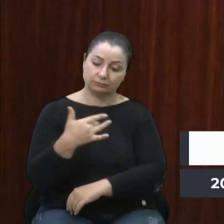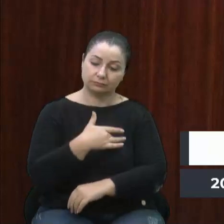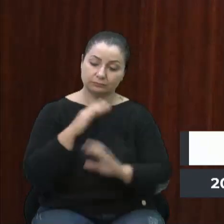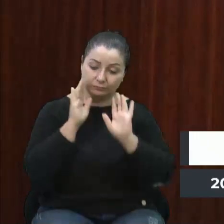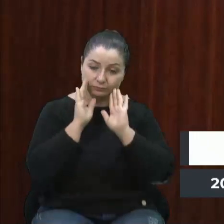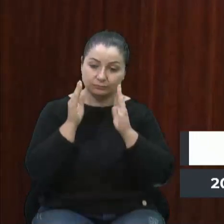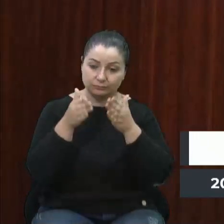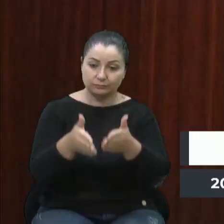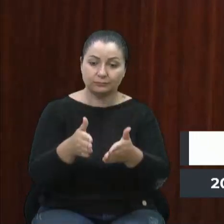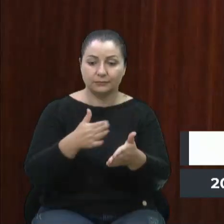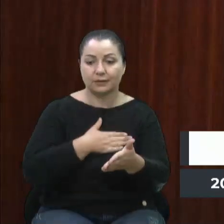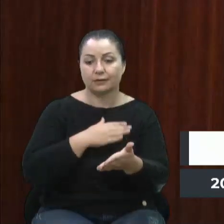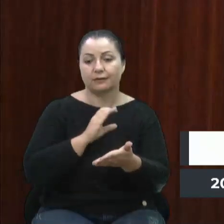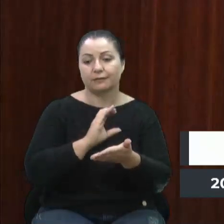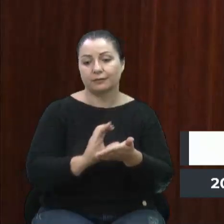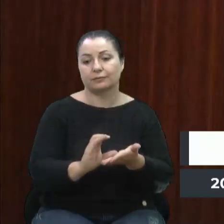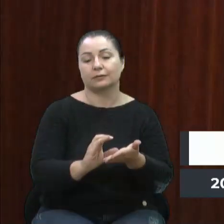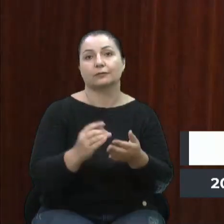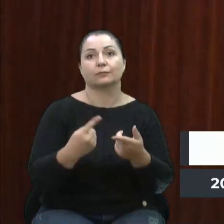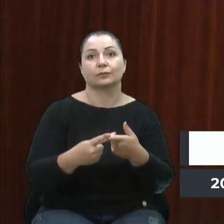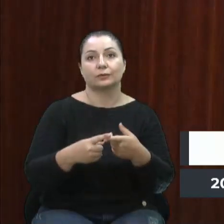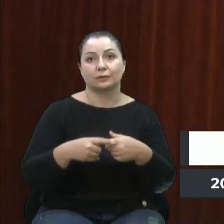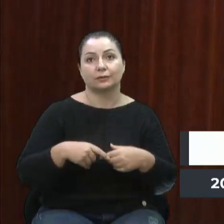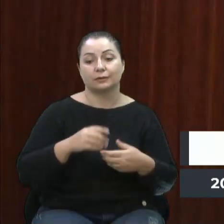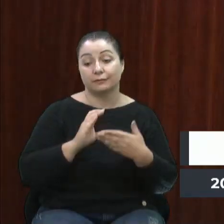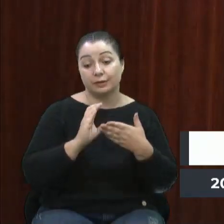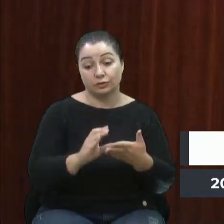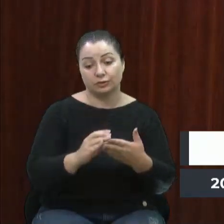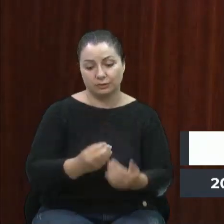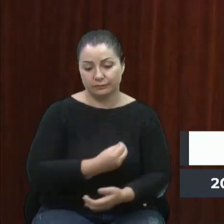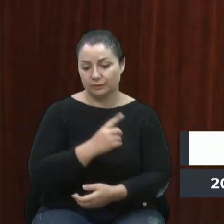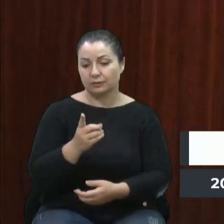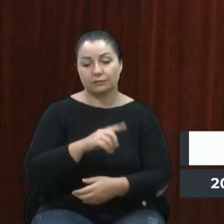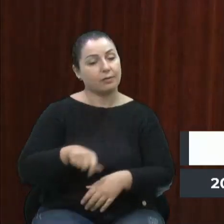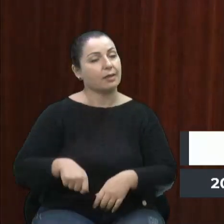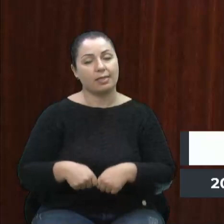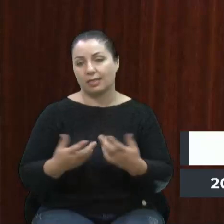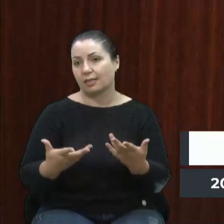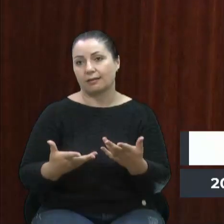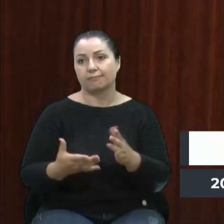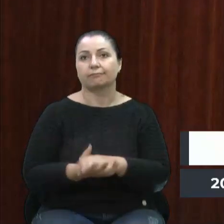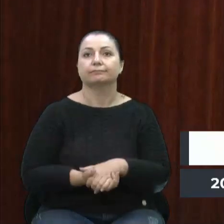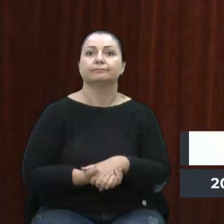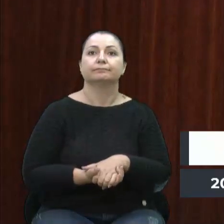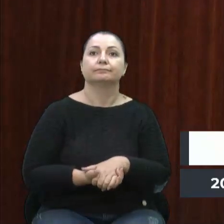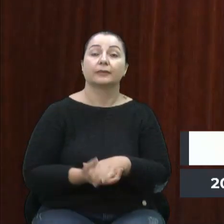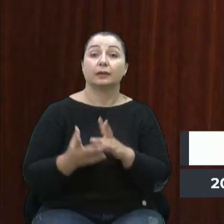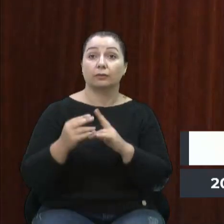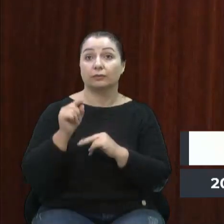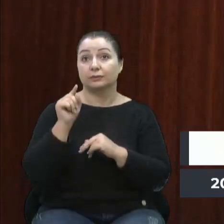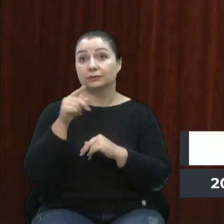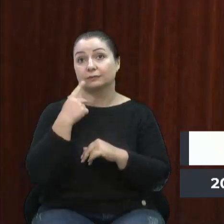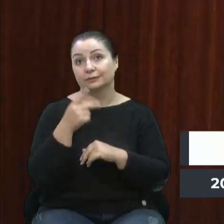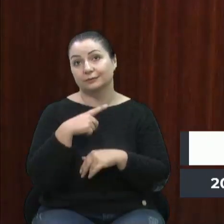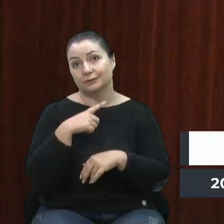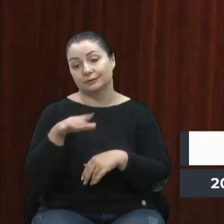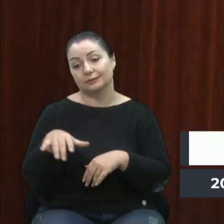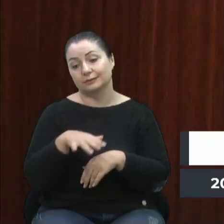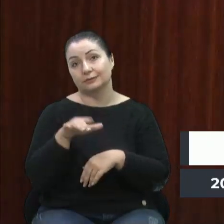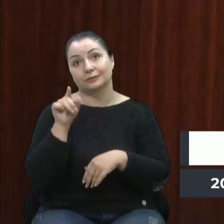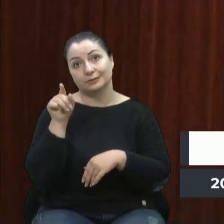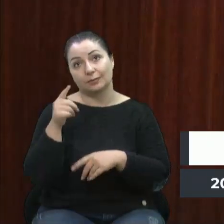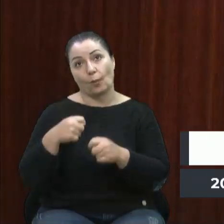investimento, porque investir na vida não é gastar. E tem, aqui, como você bem disse, as nossas áreas. Você da